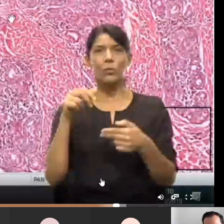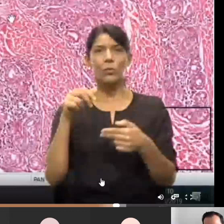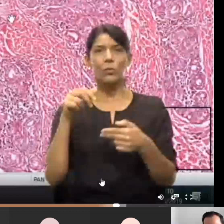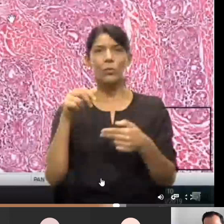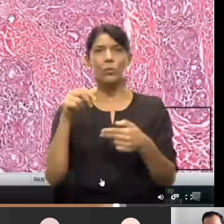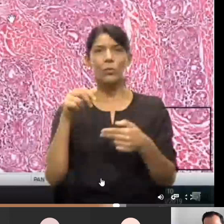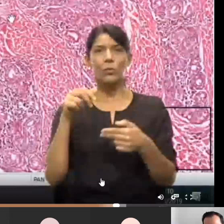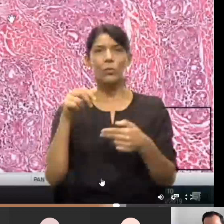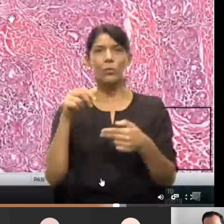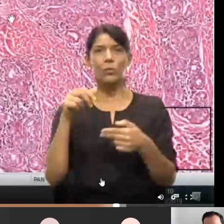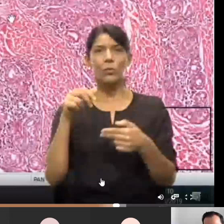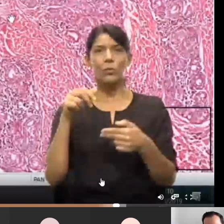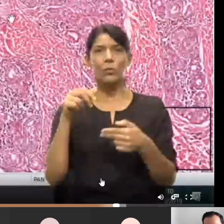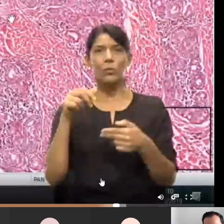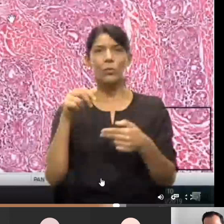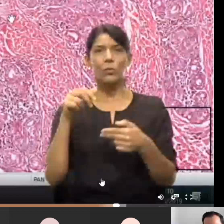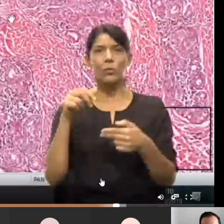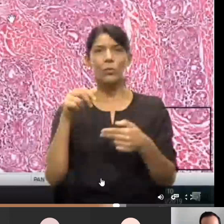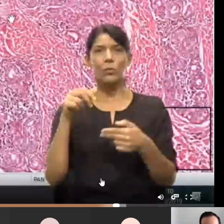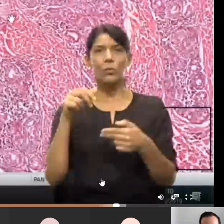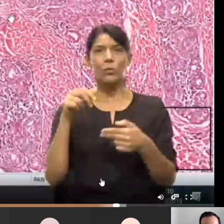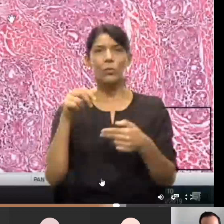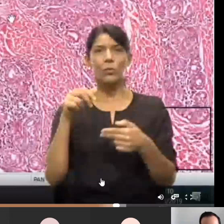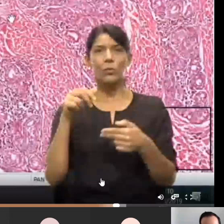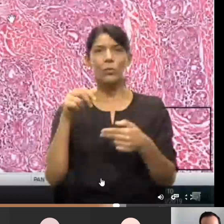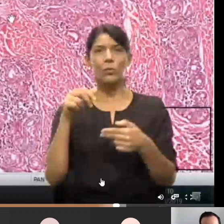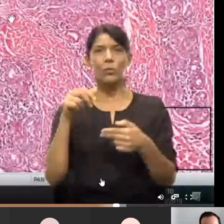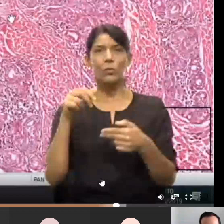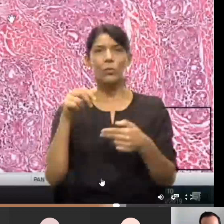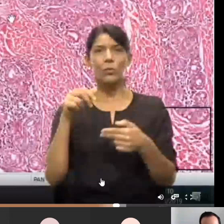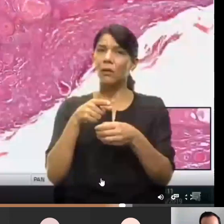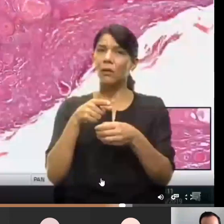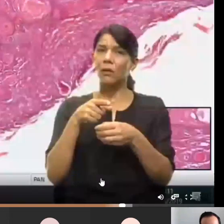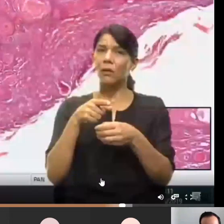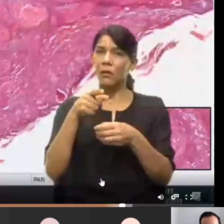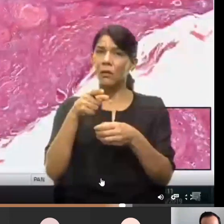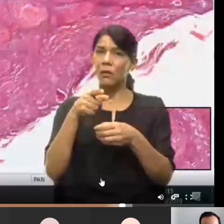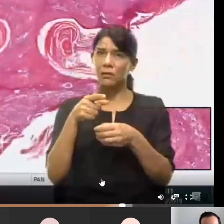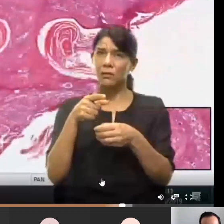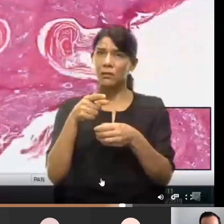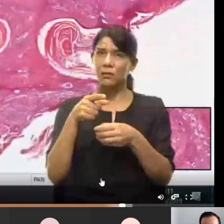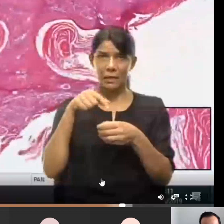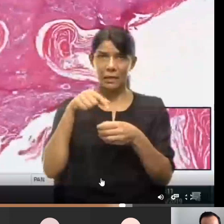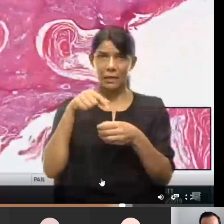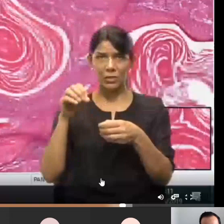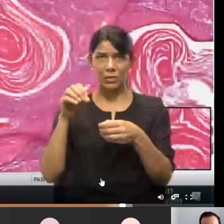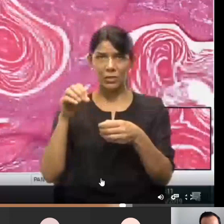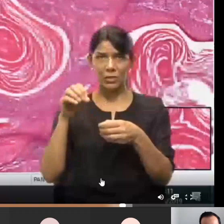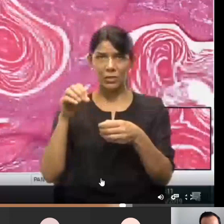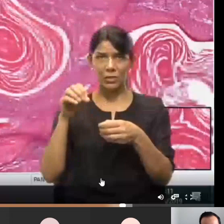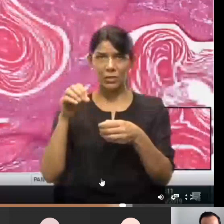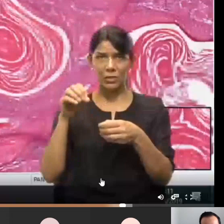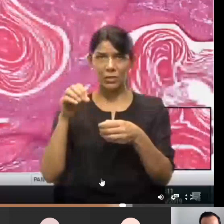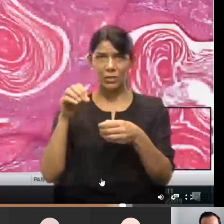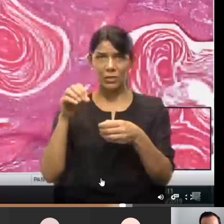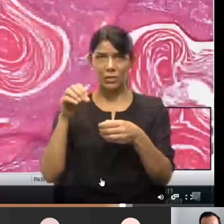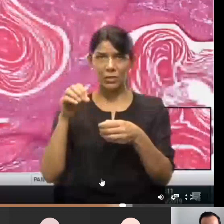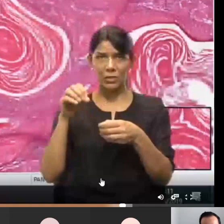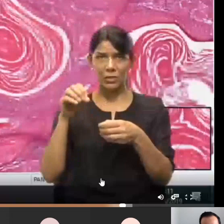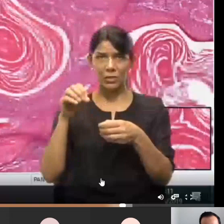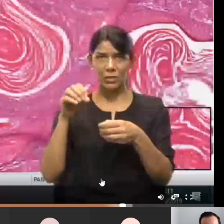queratina condensada, ok? Esta caracterização de queratina condensada, como você pode ver